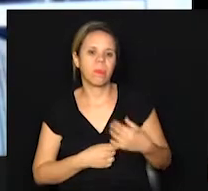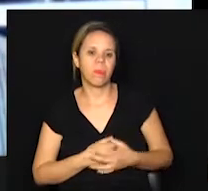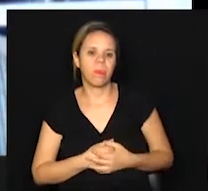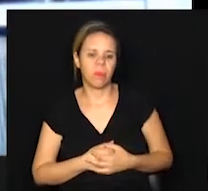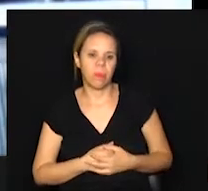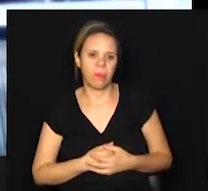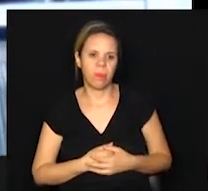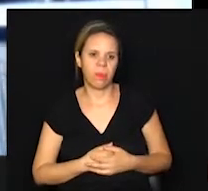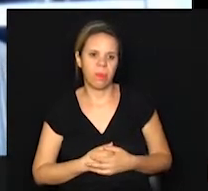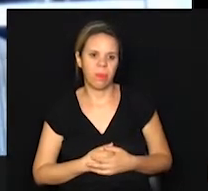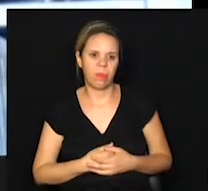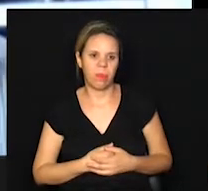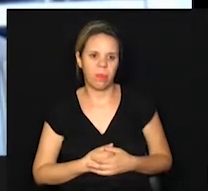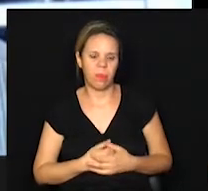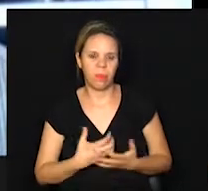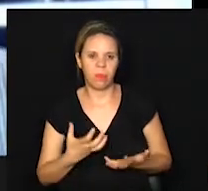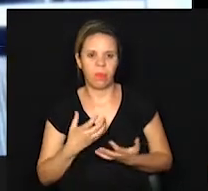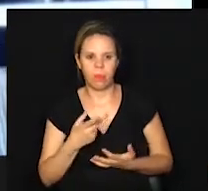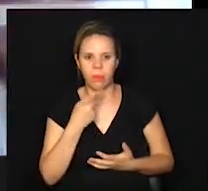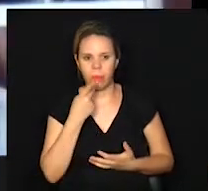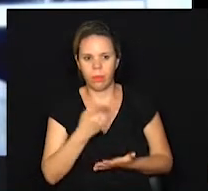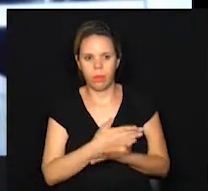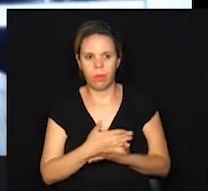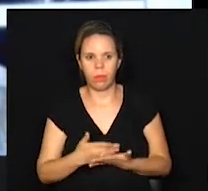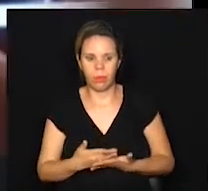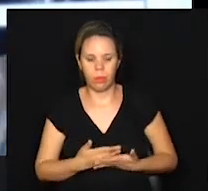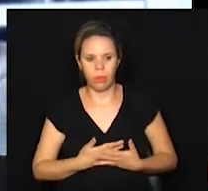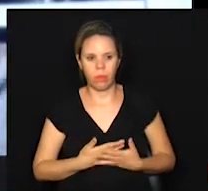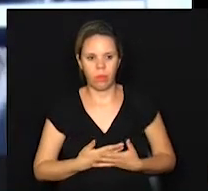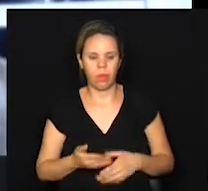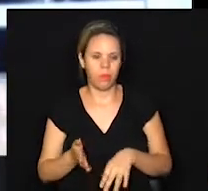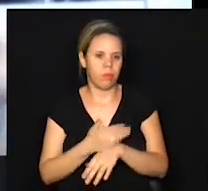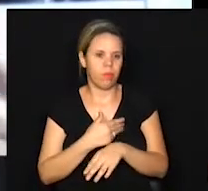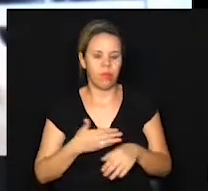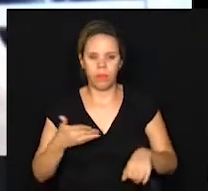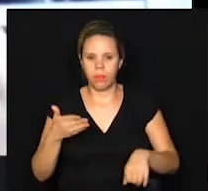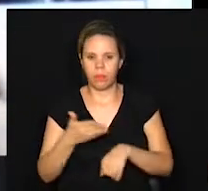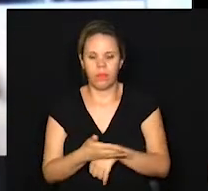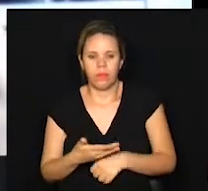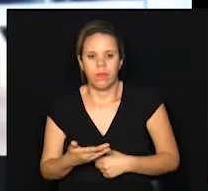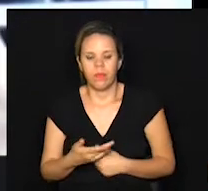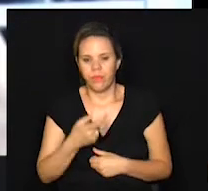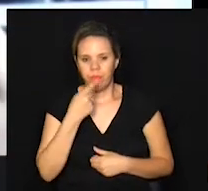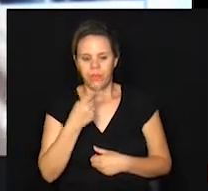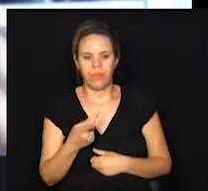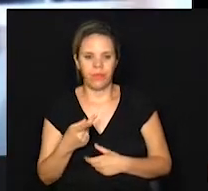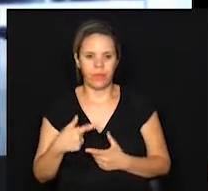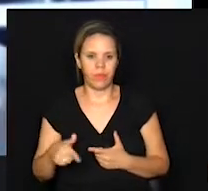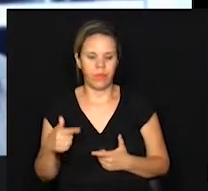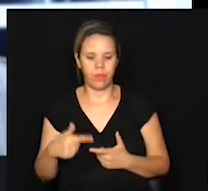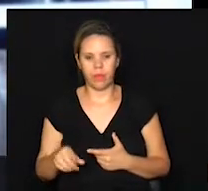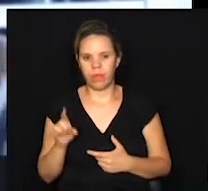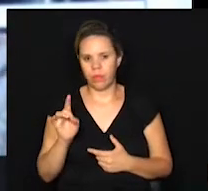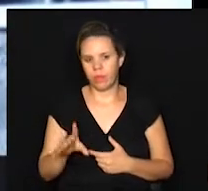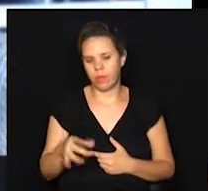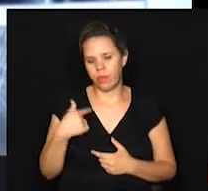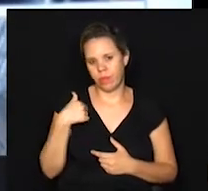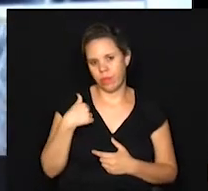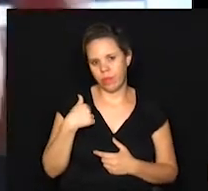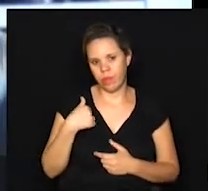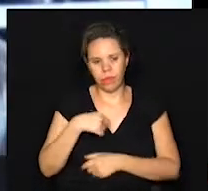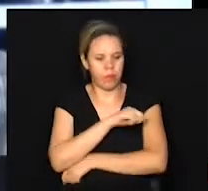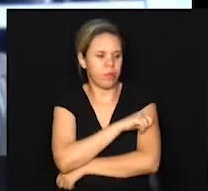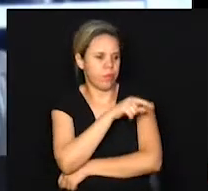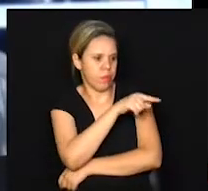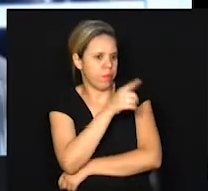Muito bem, mas eu quero então começar, antes de entrar nessa questão, apenas dizer assim, em relação à aluna, acho que é